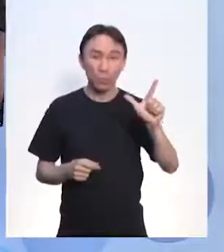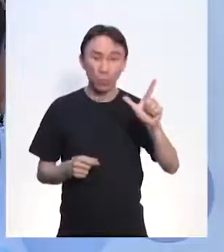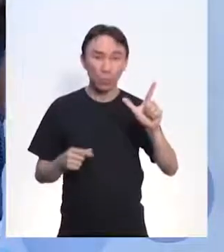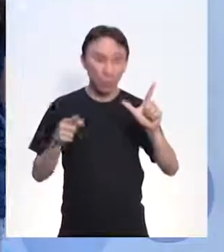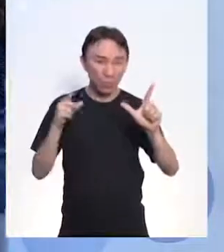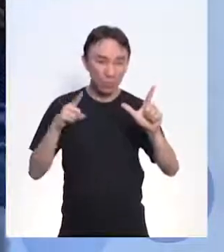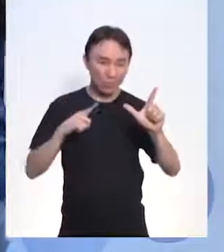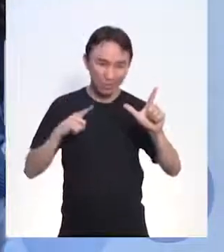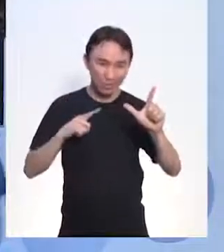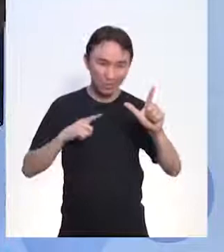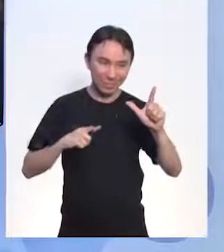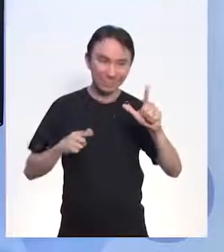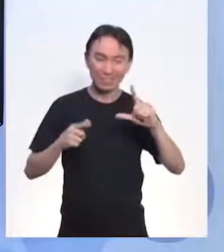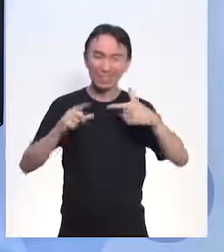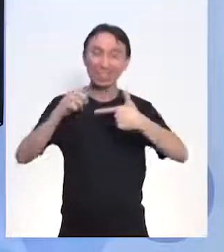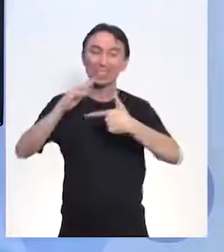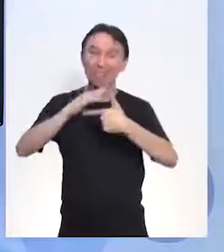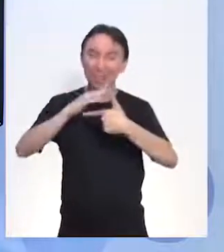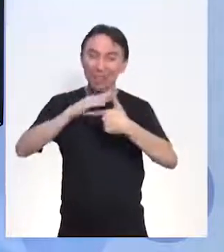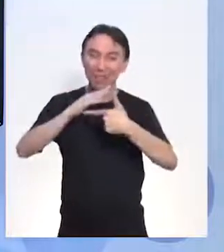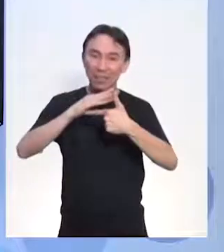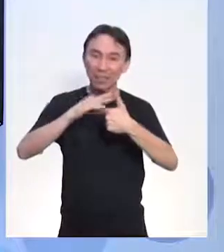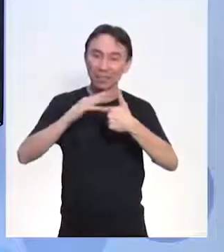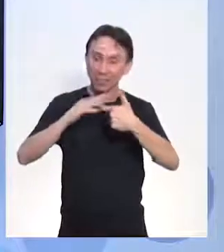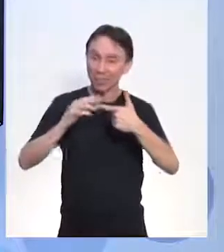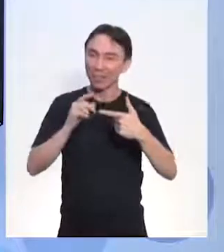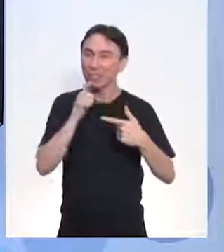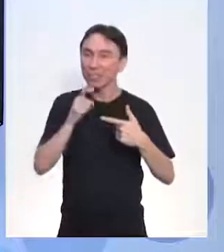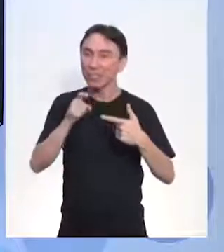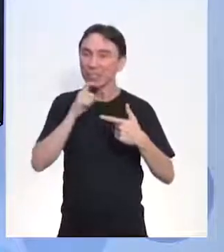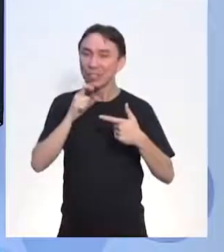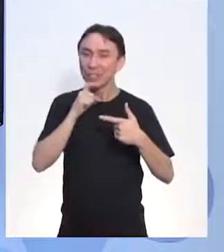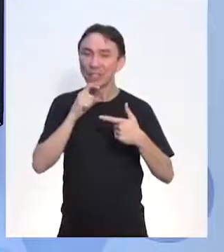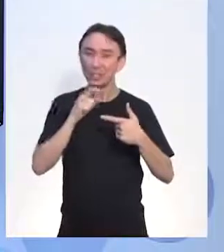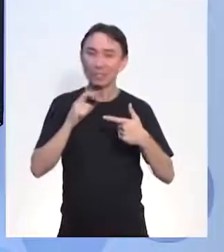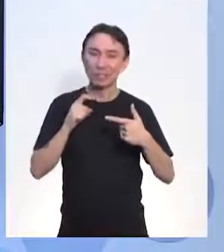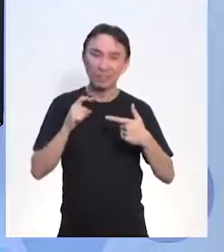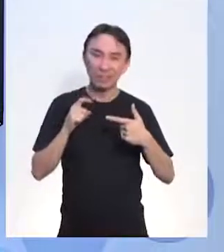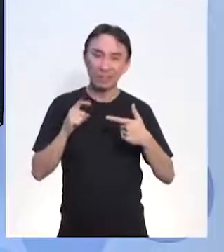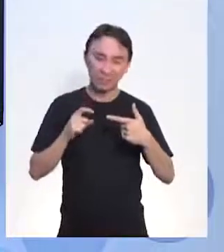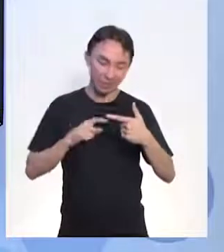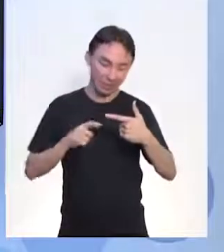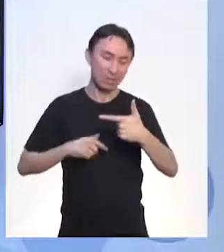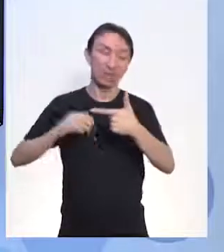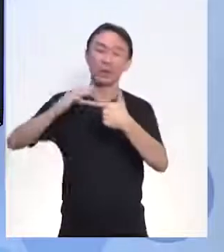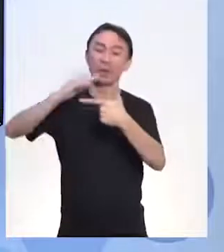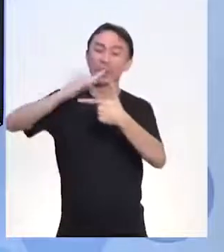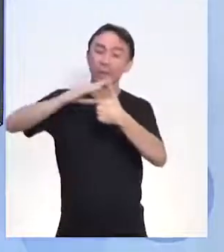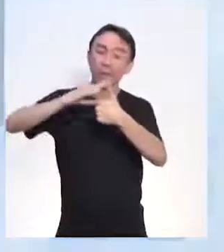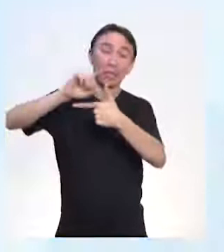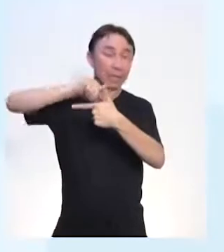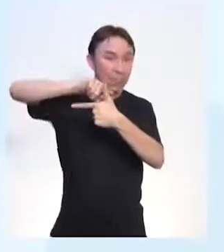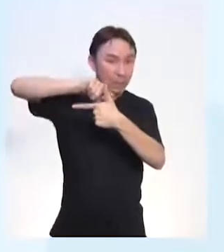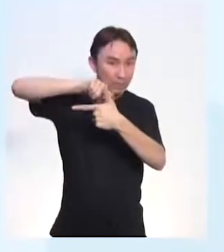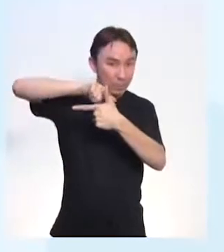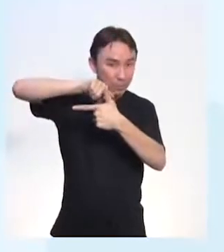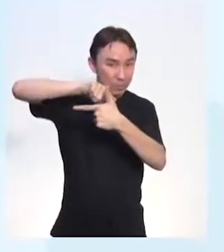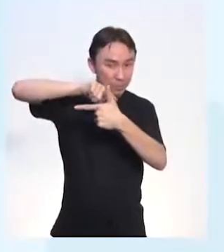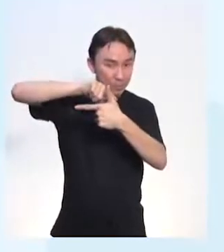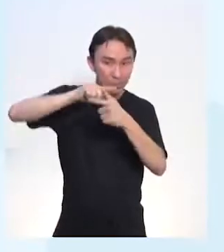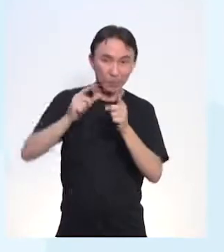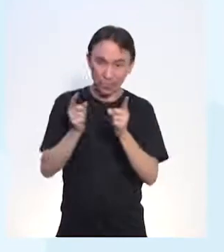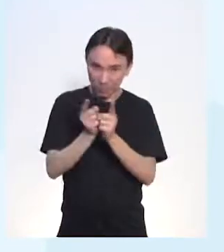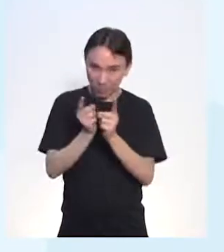triângulo verde. Então, eu vou ter cateto menor, que é o N, sobre o